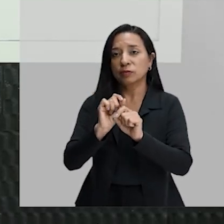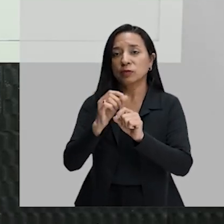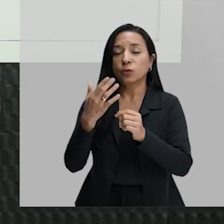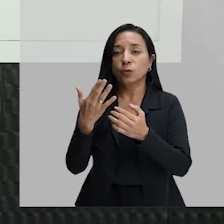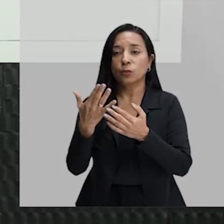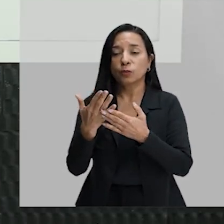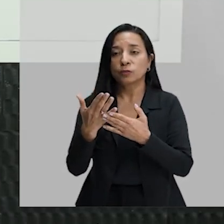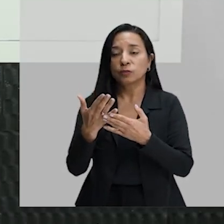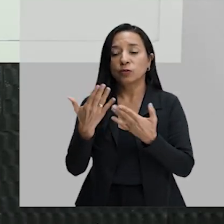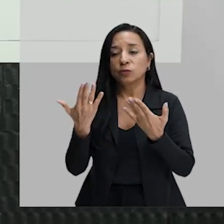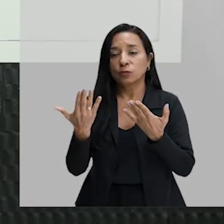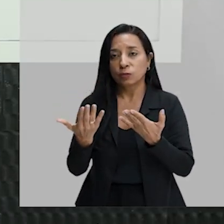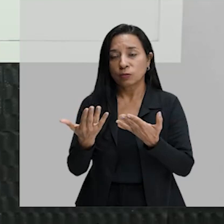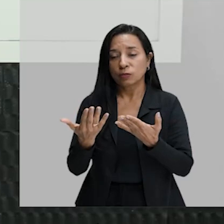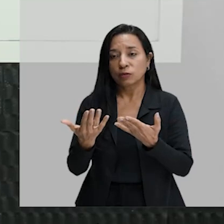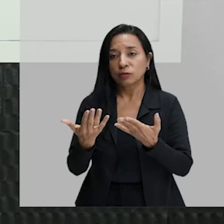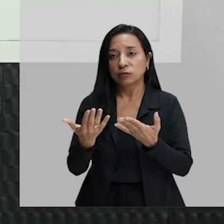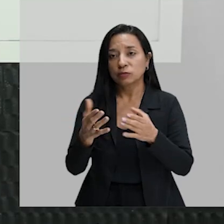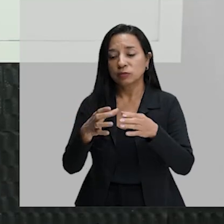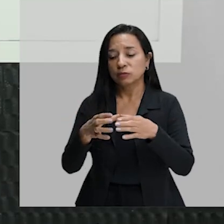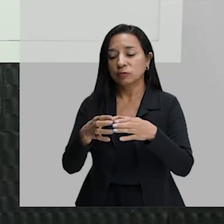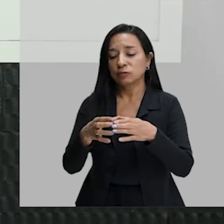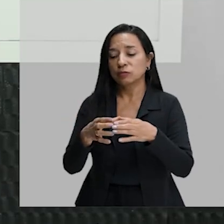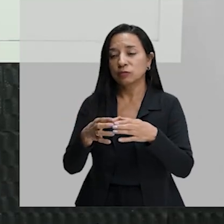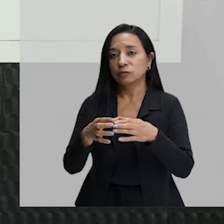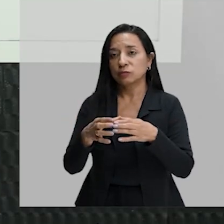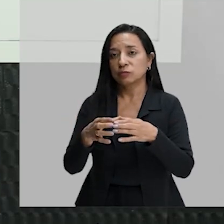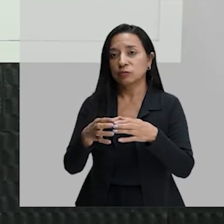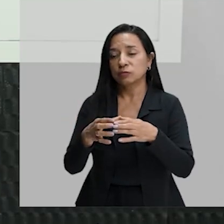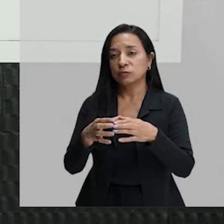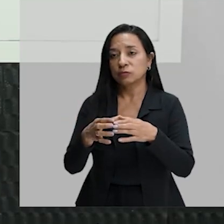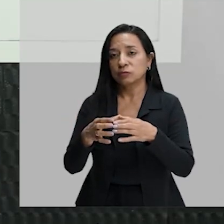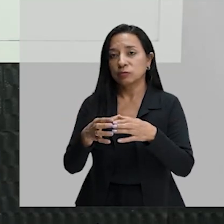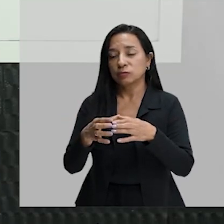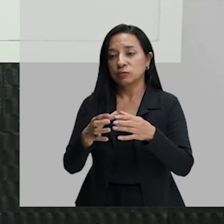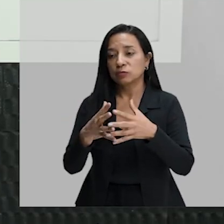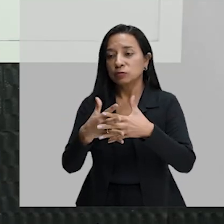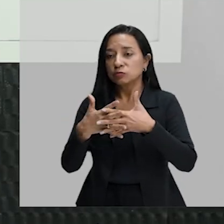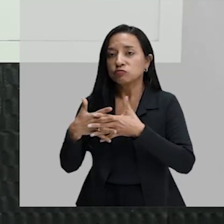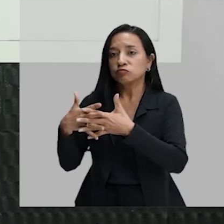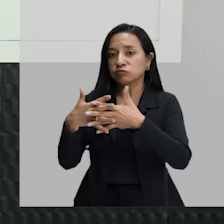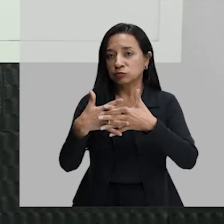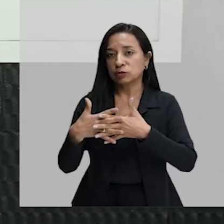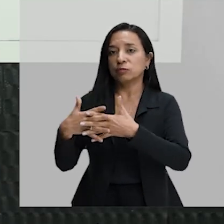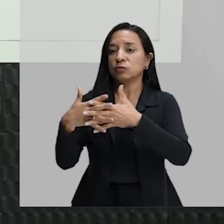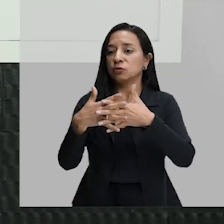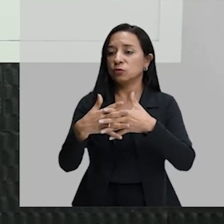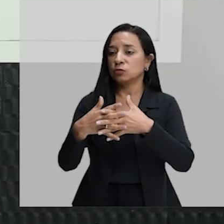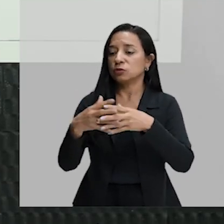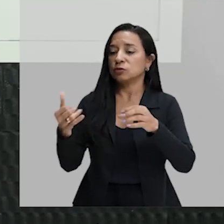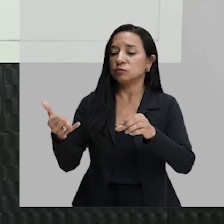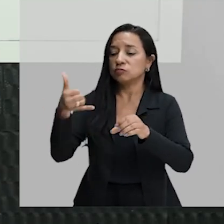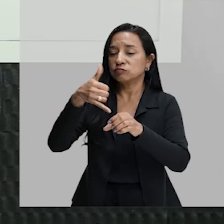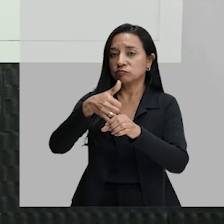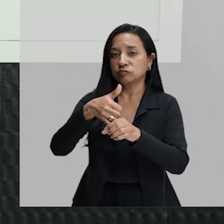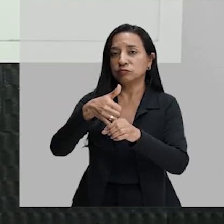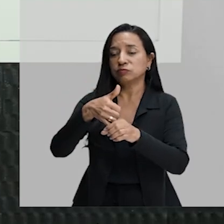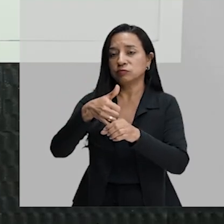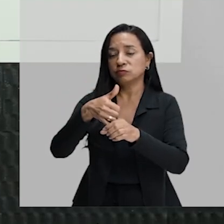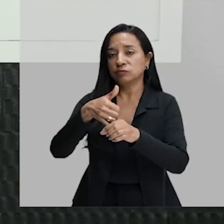quanto aos tanques, né, os caminhões tanque de gasolina. Tá